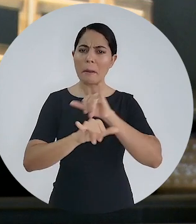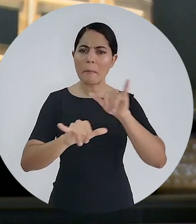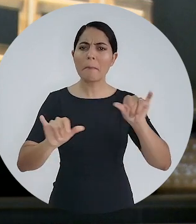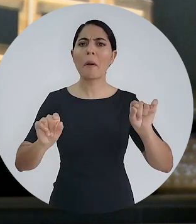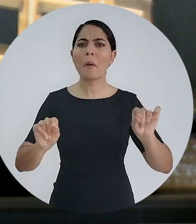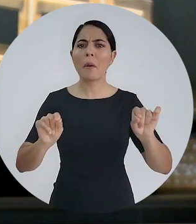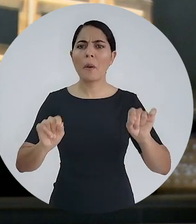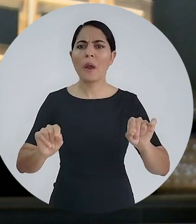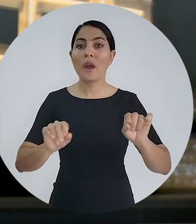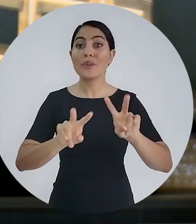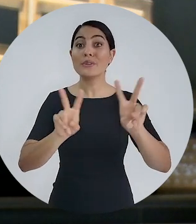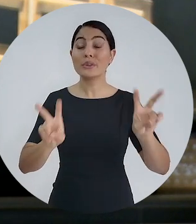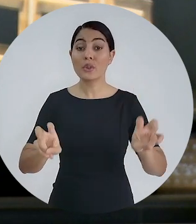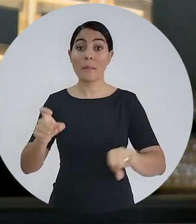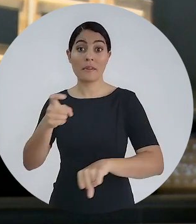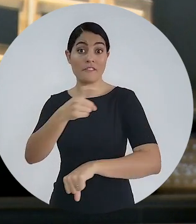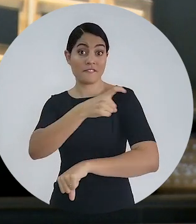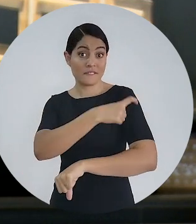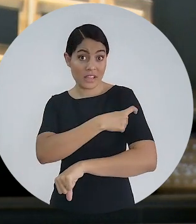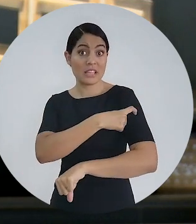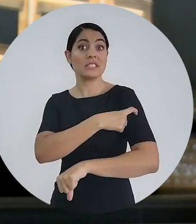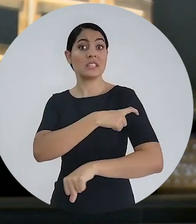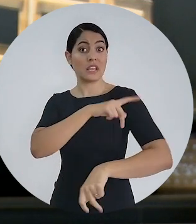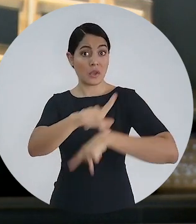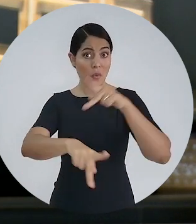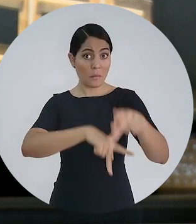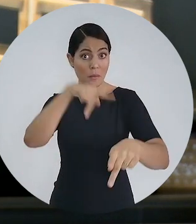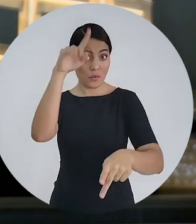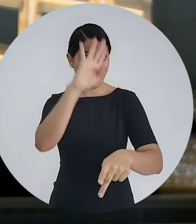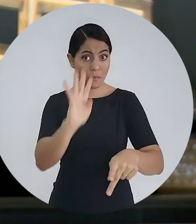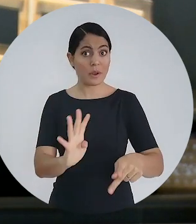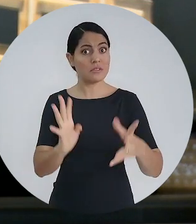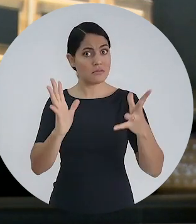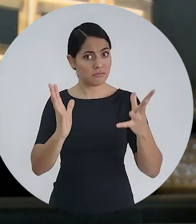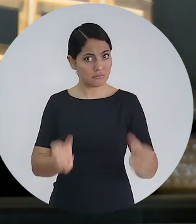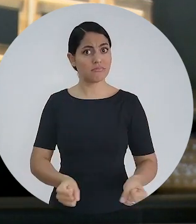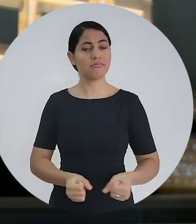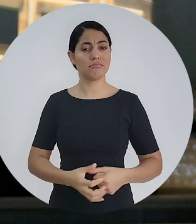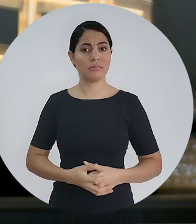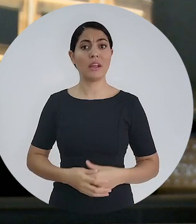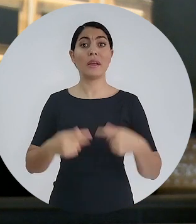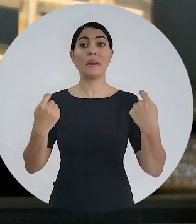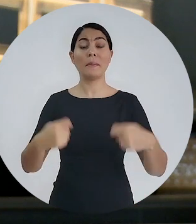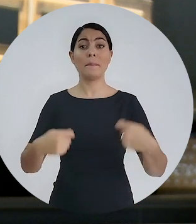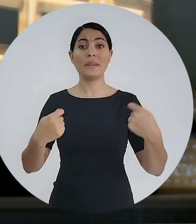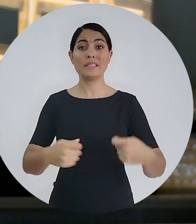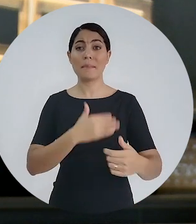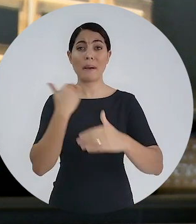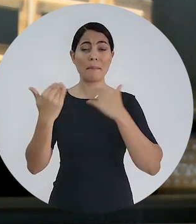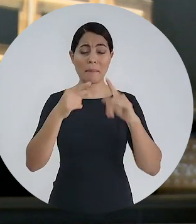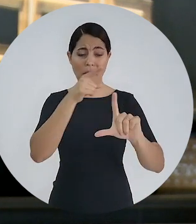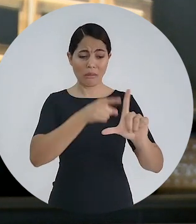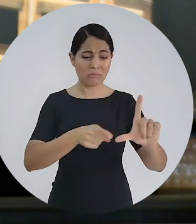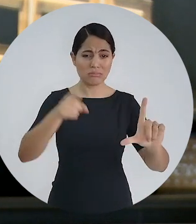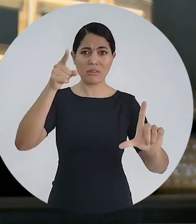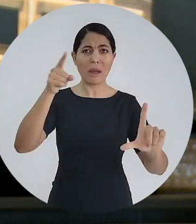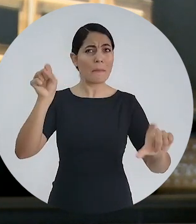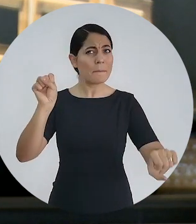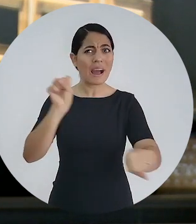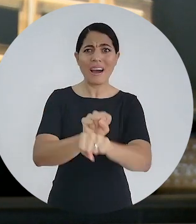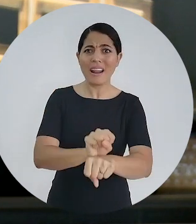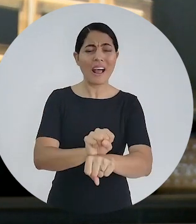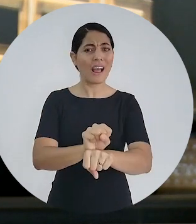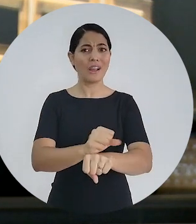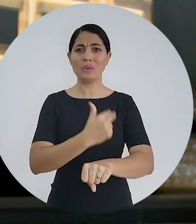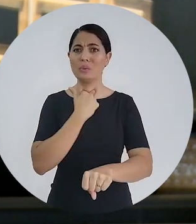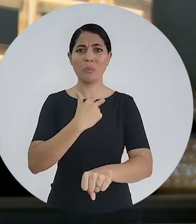da população brasileira. O documento ressalta, abre aspas, que é hora de estancar a escalada da morte, fecha aspas, diante